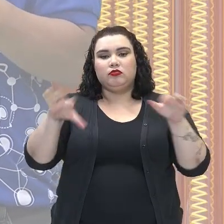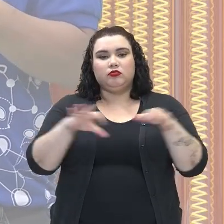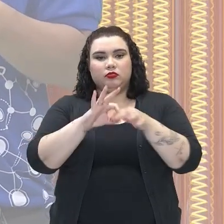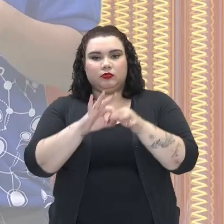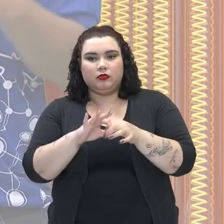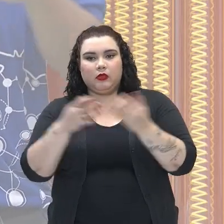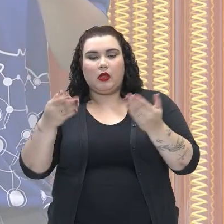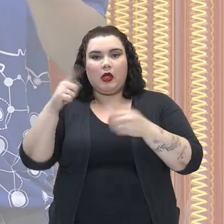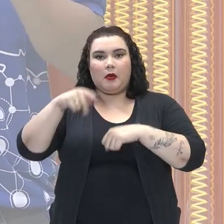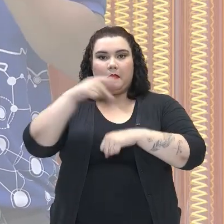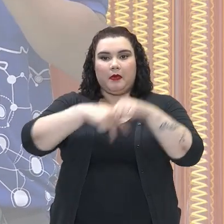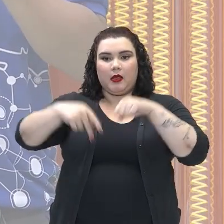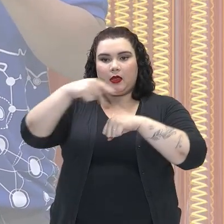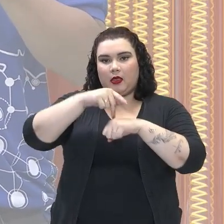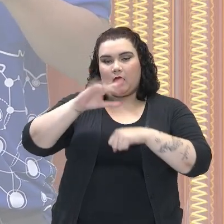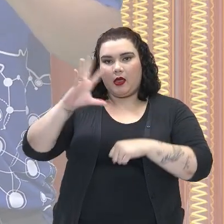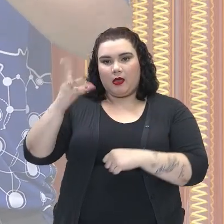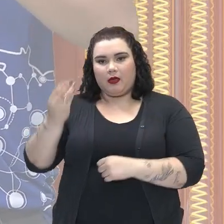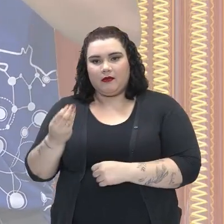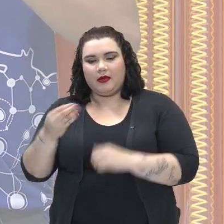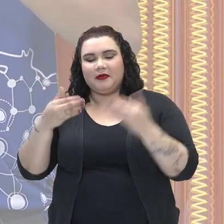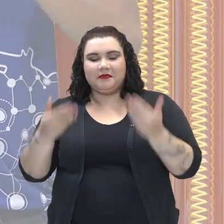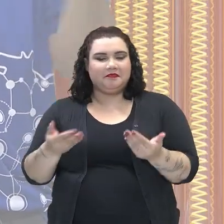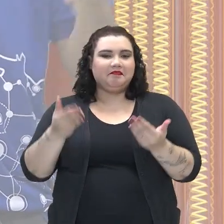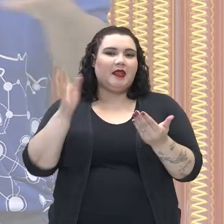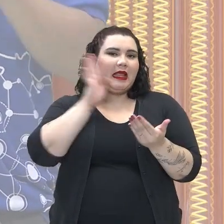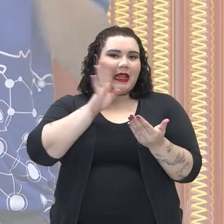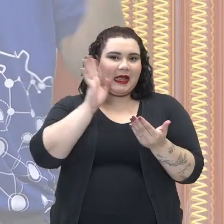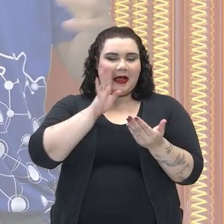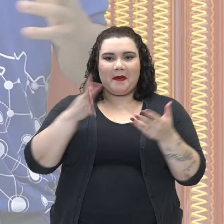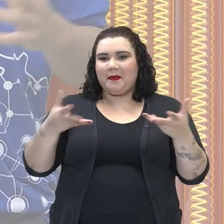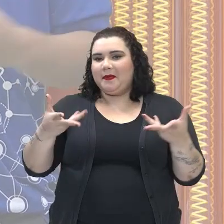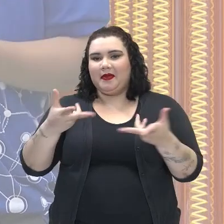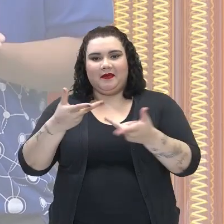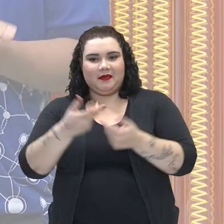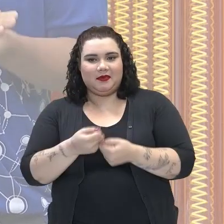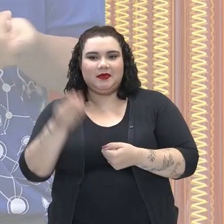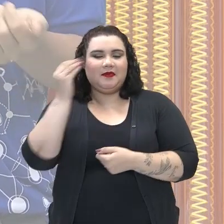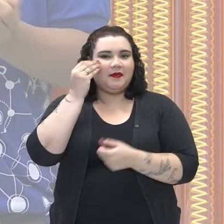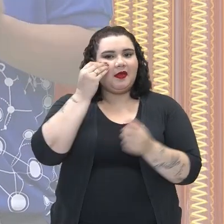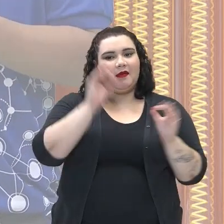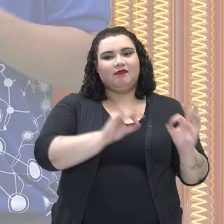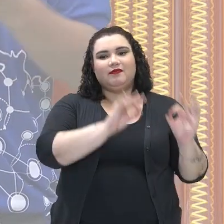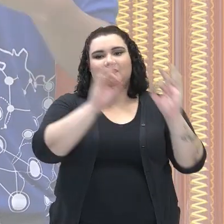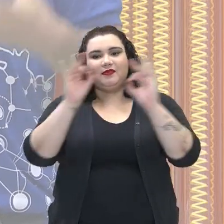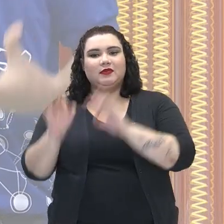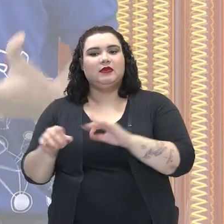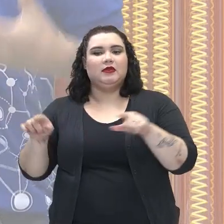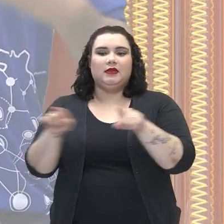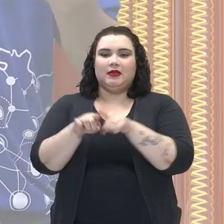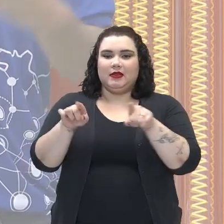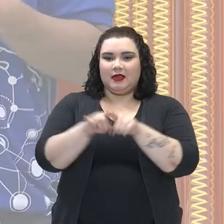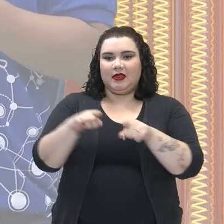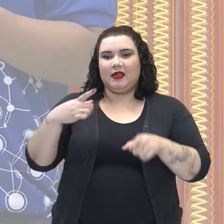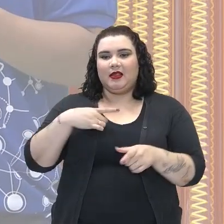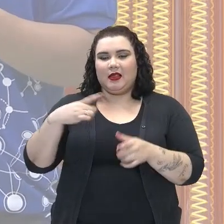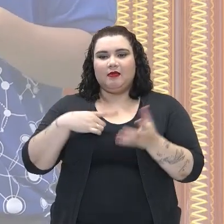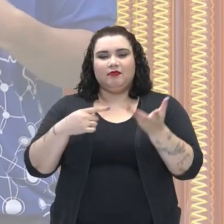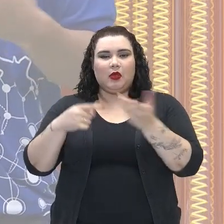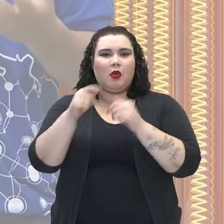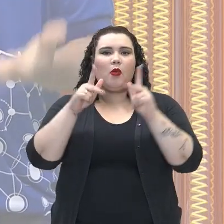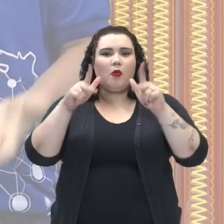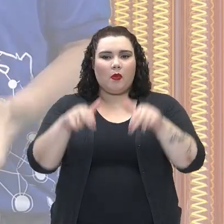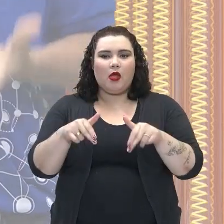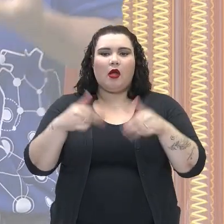Que é um país africano. Então é uma animação assim fantástica, muito bacana de assistir também, que traz aí também muitos elementos, igual o Pantera